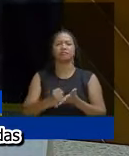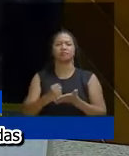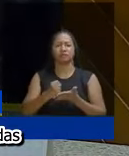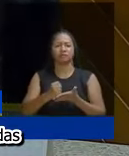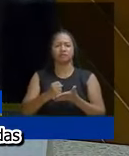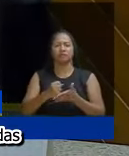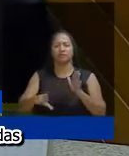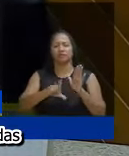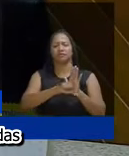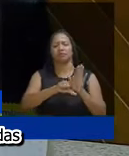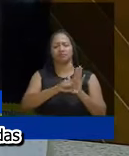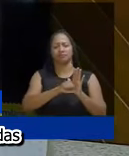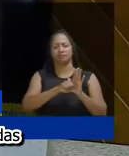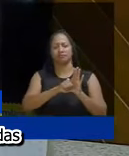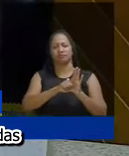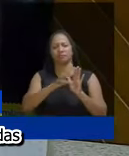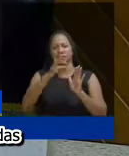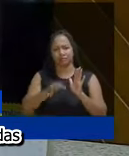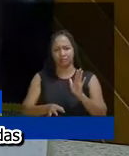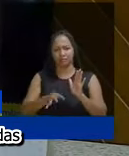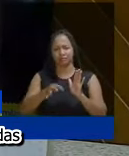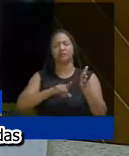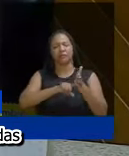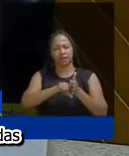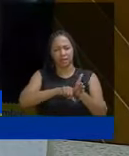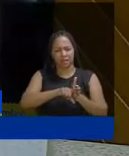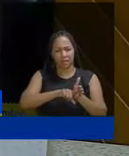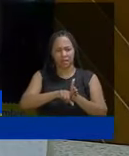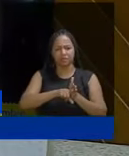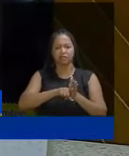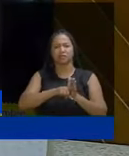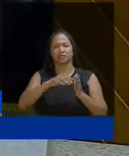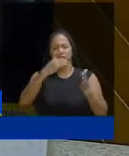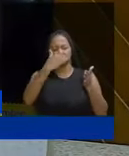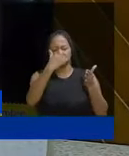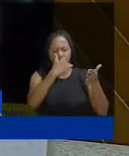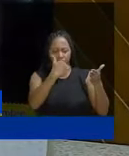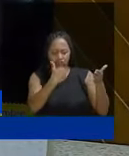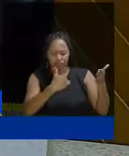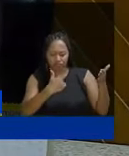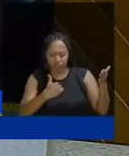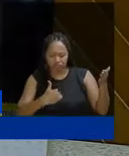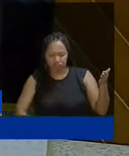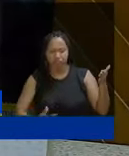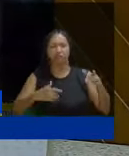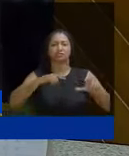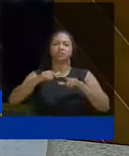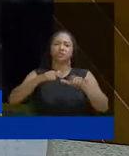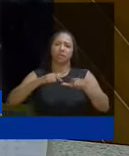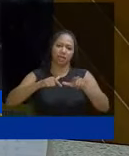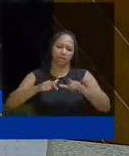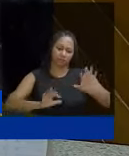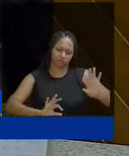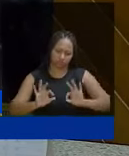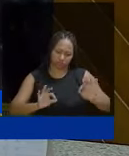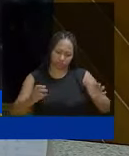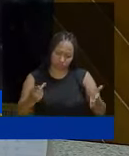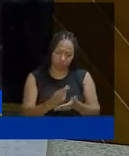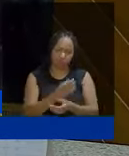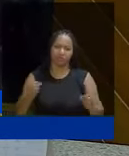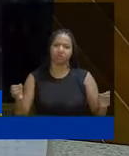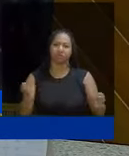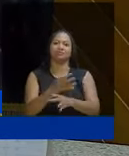sua legalidade e necessidade de uma análise das planilhas dos serviços já executados. Somente